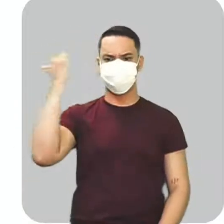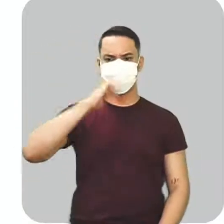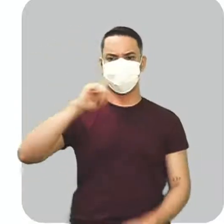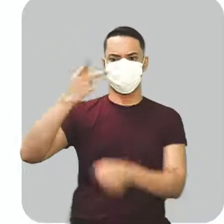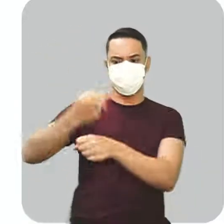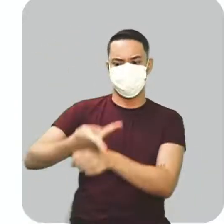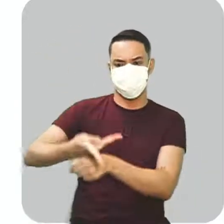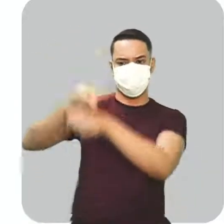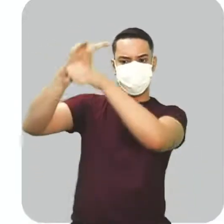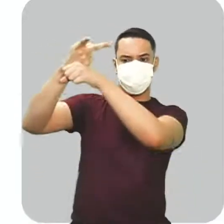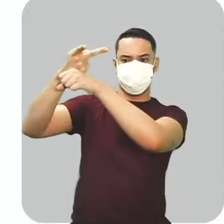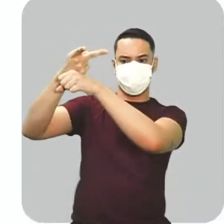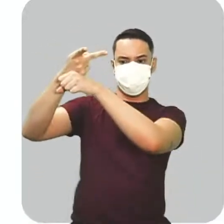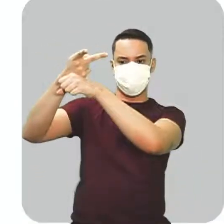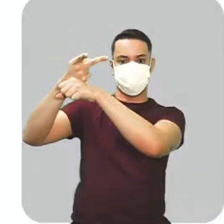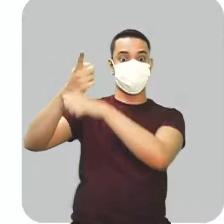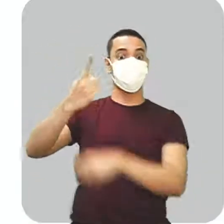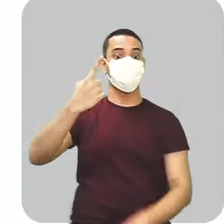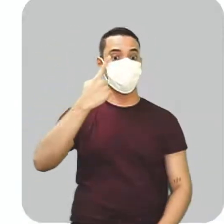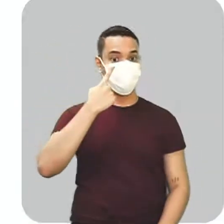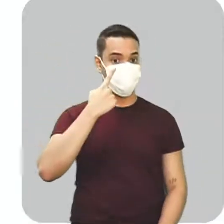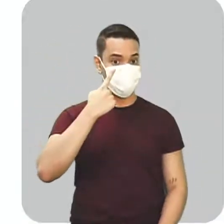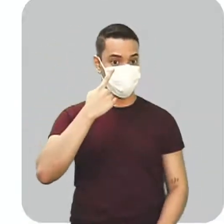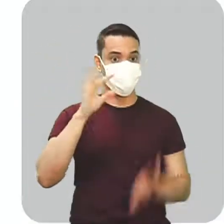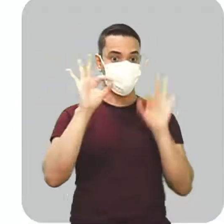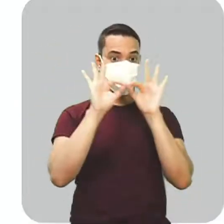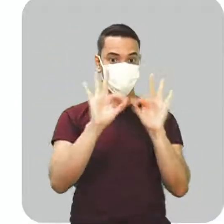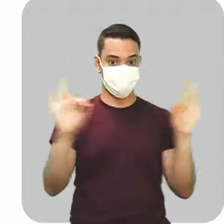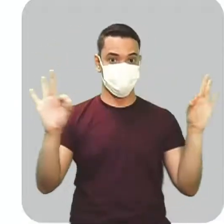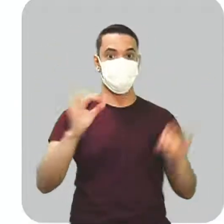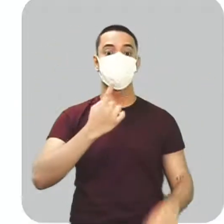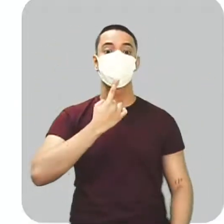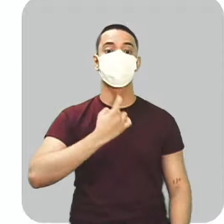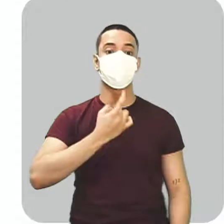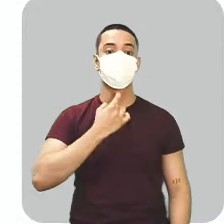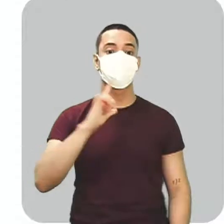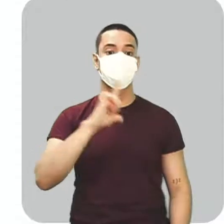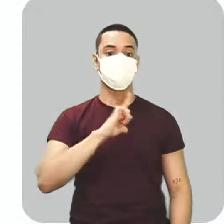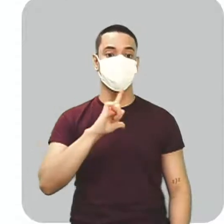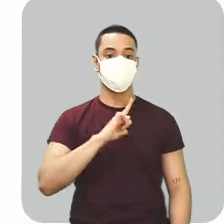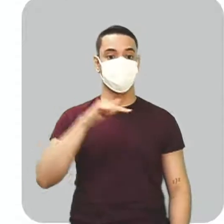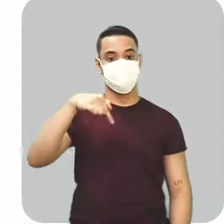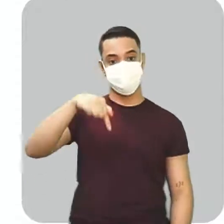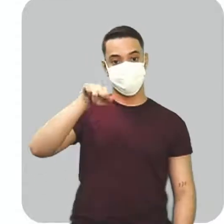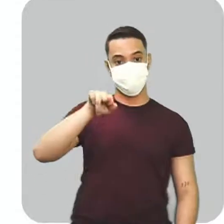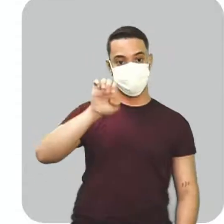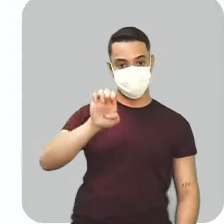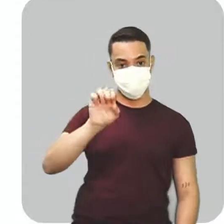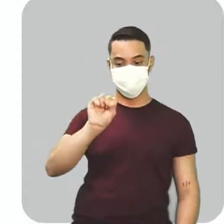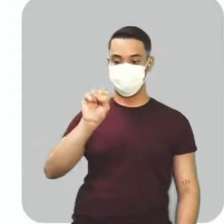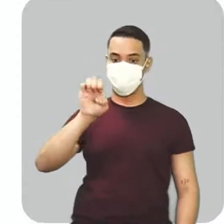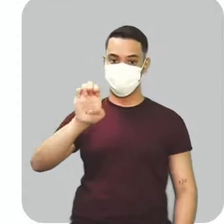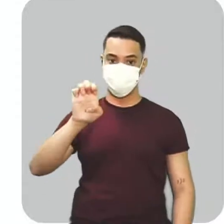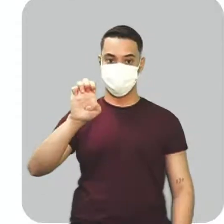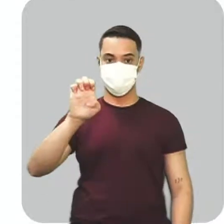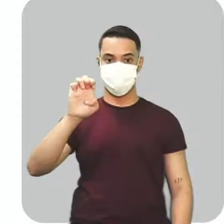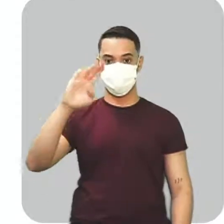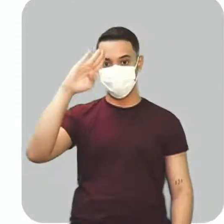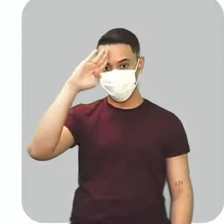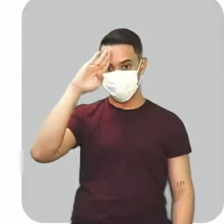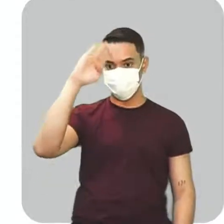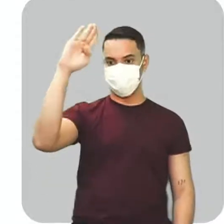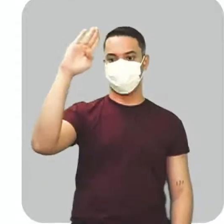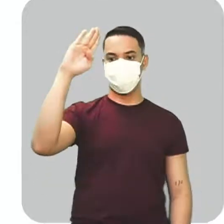premiados. Ó, meus queridos, presta atenção aqui nesse trecho aqui, ó, que está em destaque aqui para vocês, né? Que